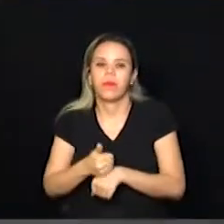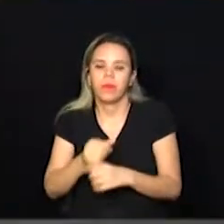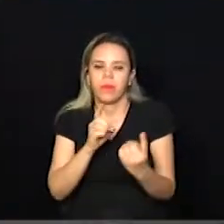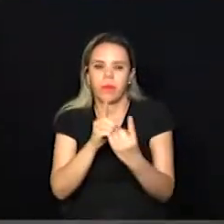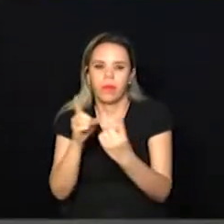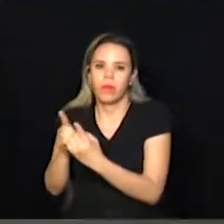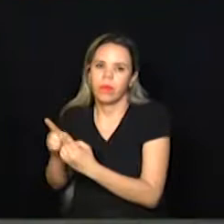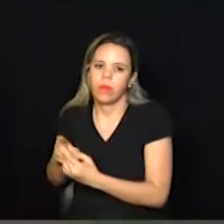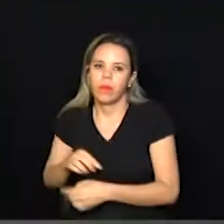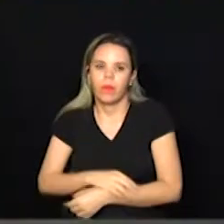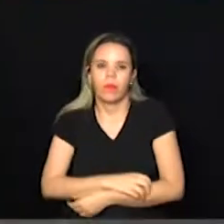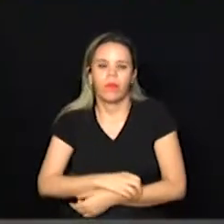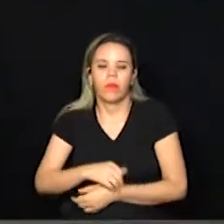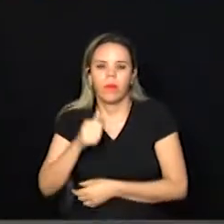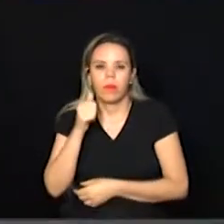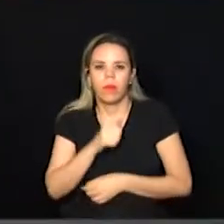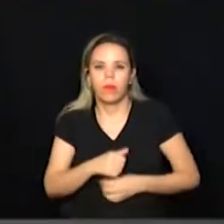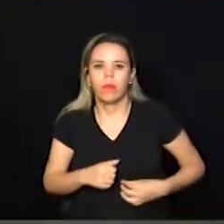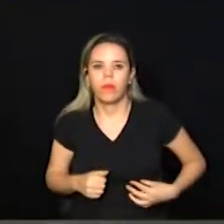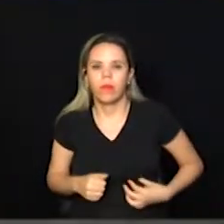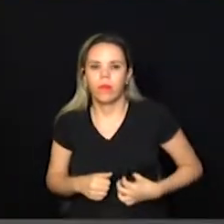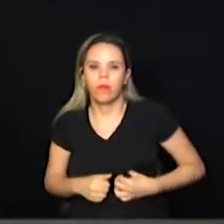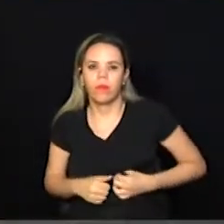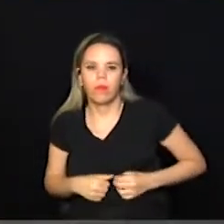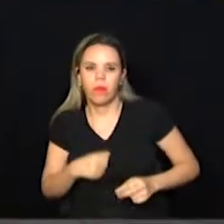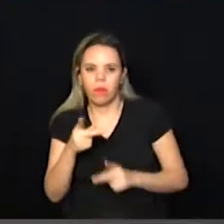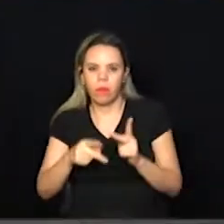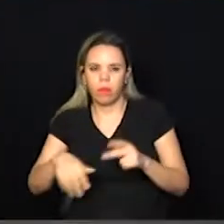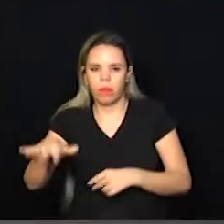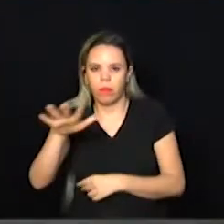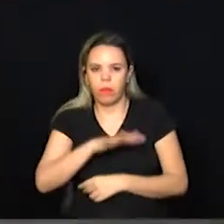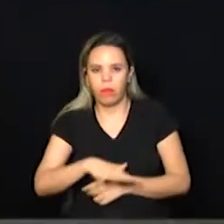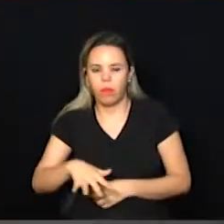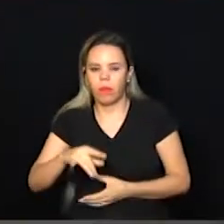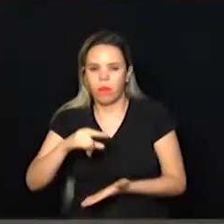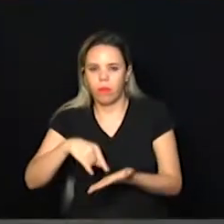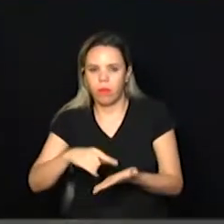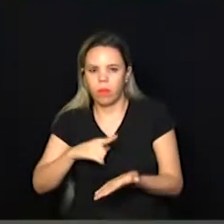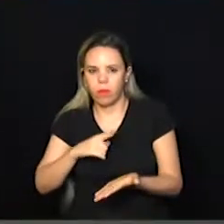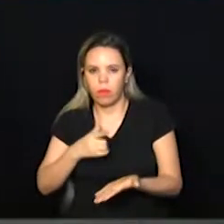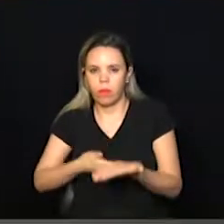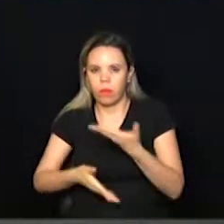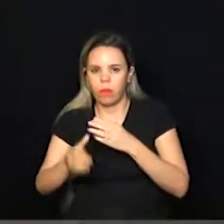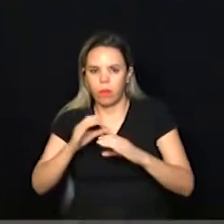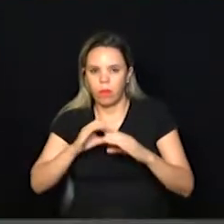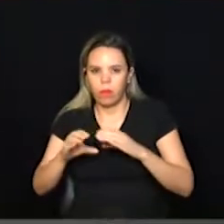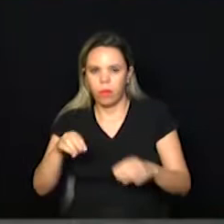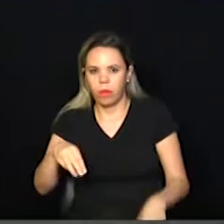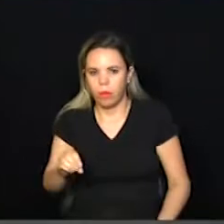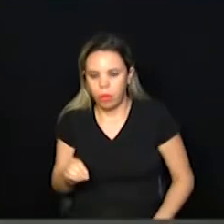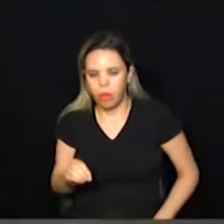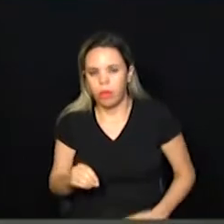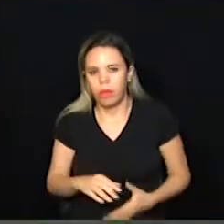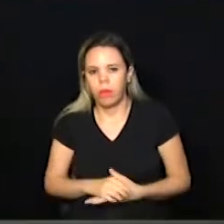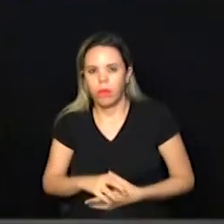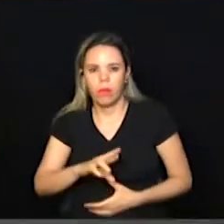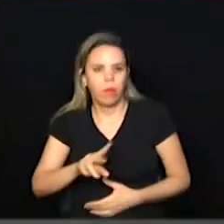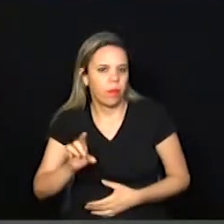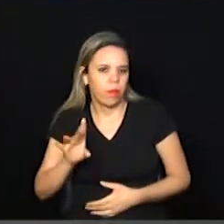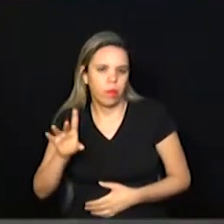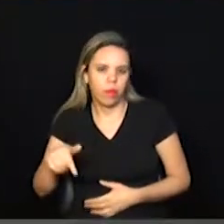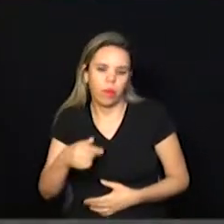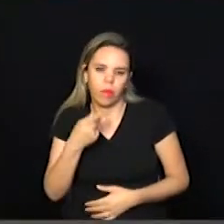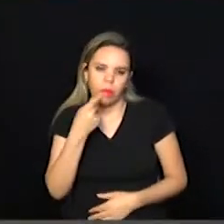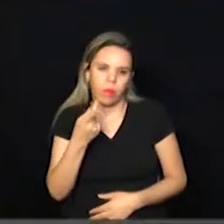atendimento dessas mulheres, ou da população em geral, faz o encaminhamento, tem essa interface com o SEAMO, mas não só isso, porque a gente não fala